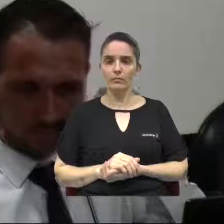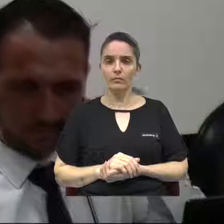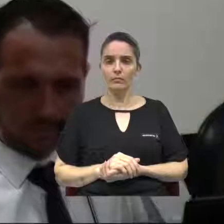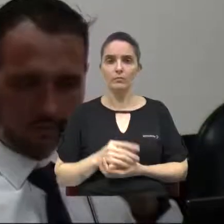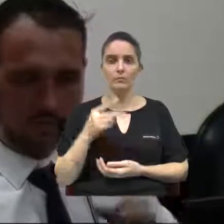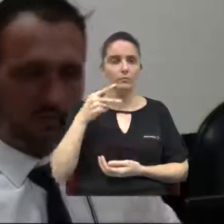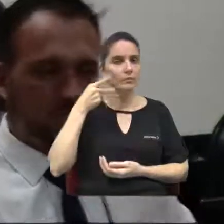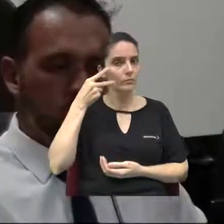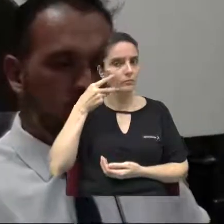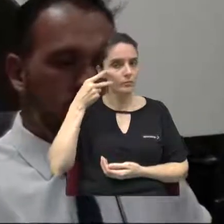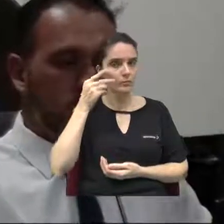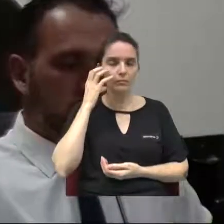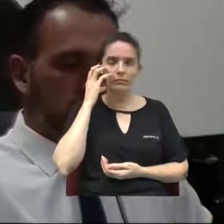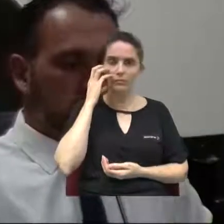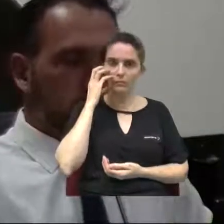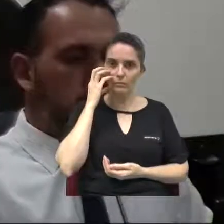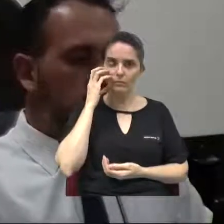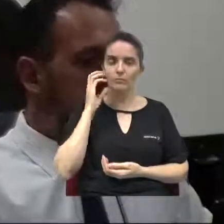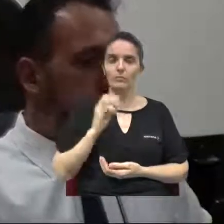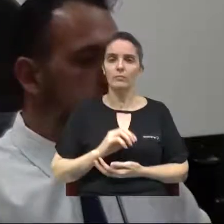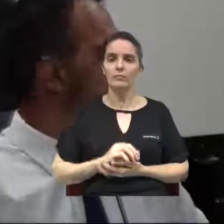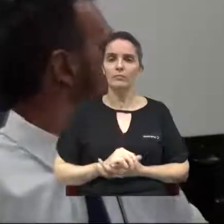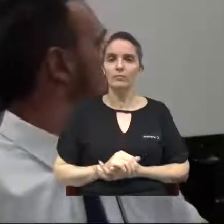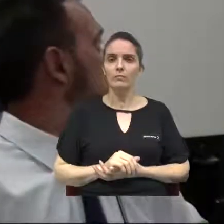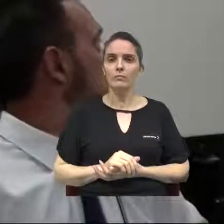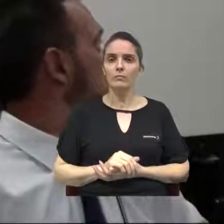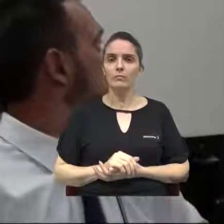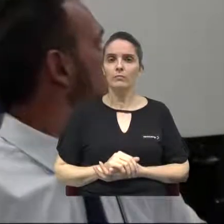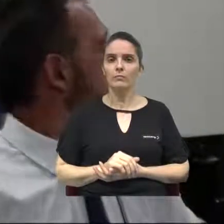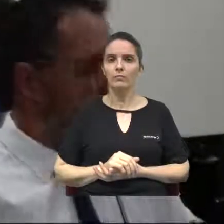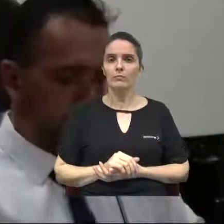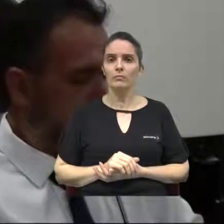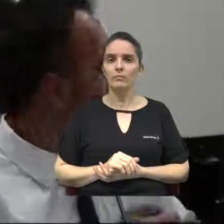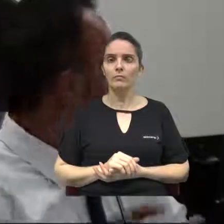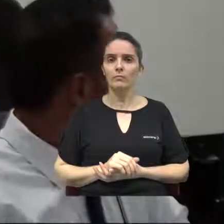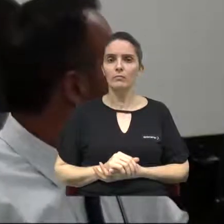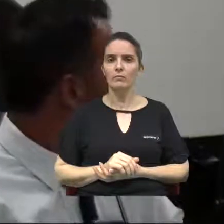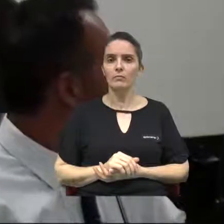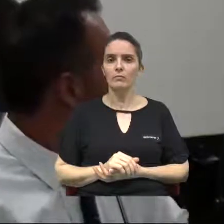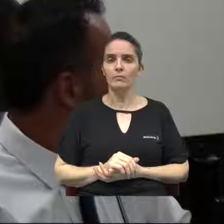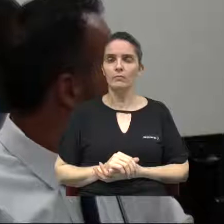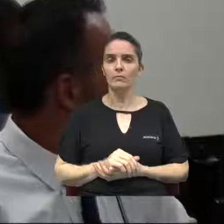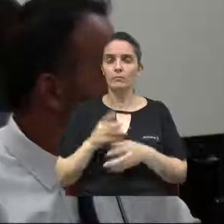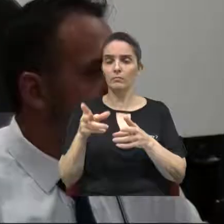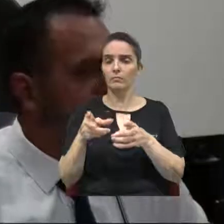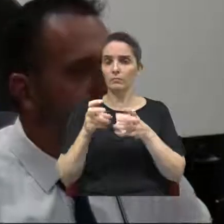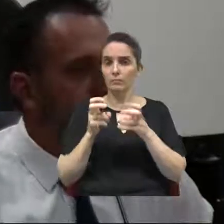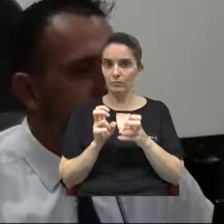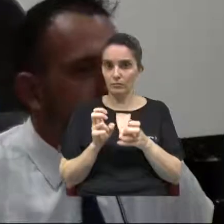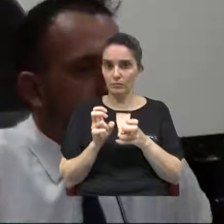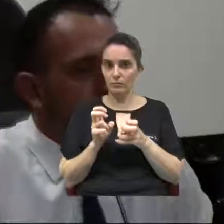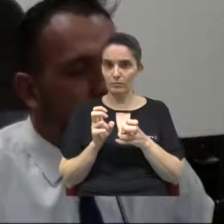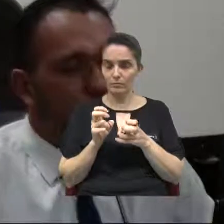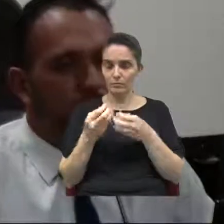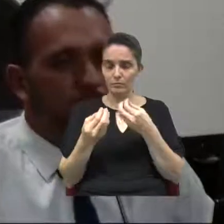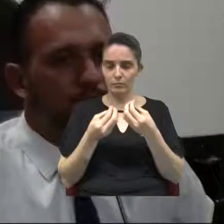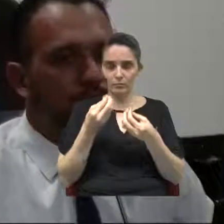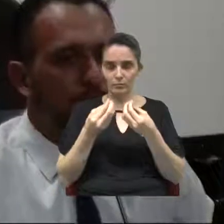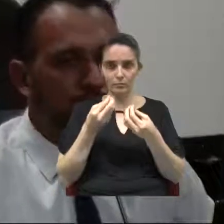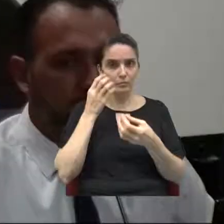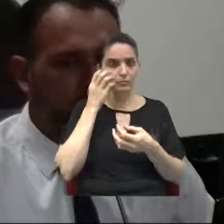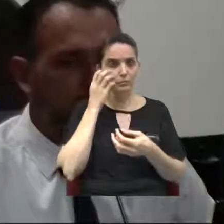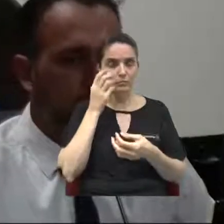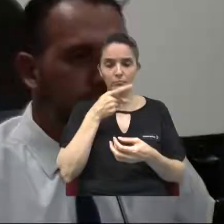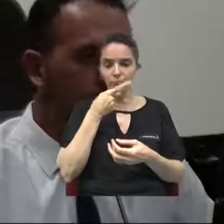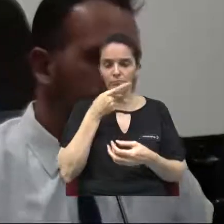Vereador Marcelo Rossi, o que eu sinto nas suas palavras é simplesmente um